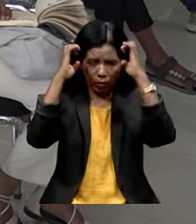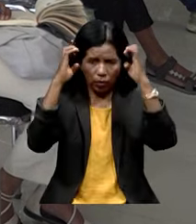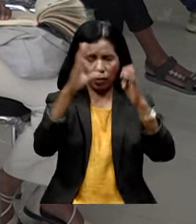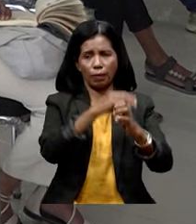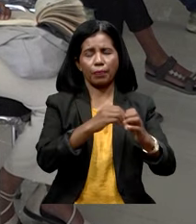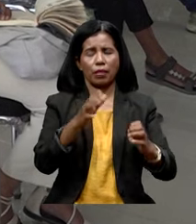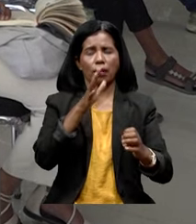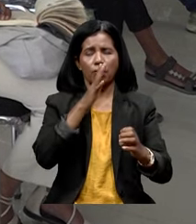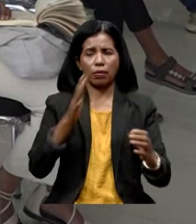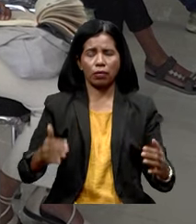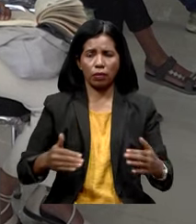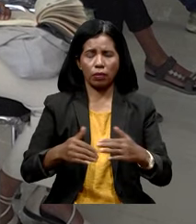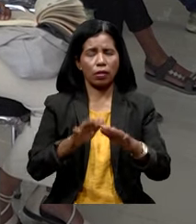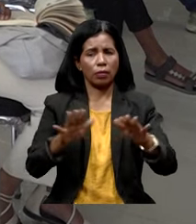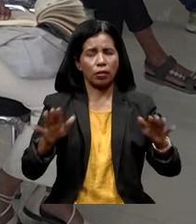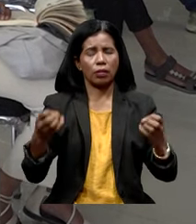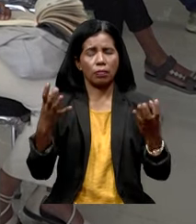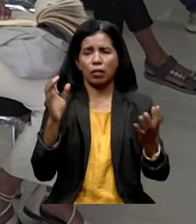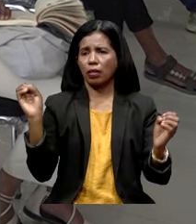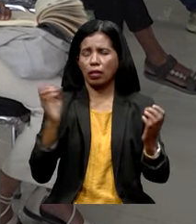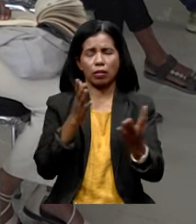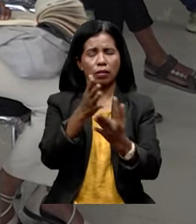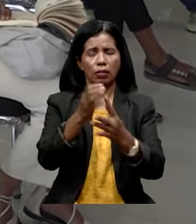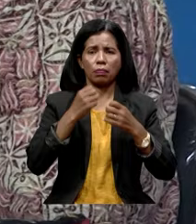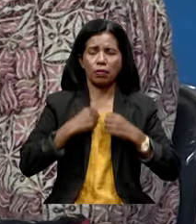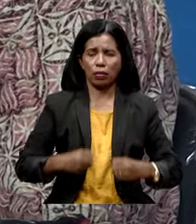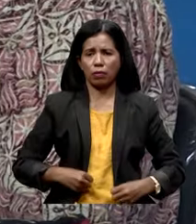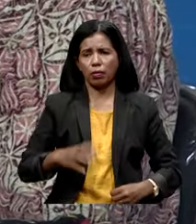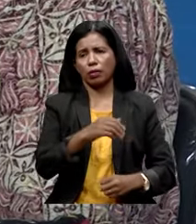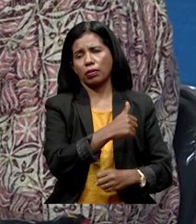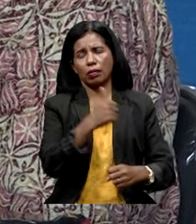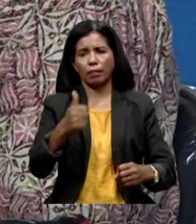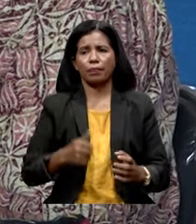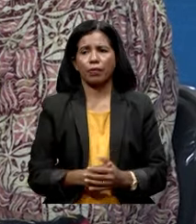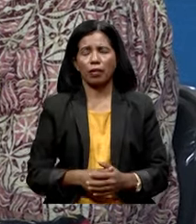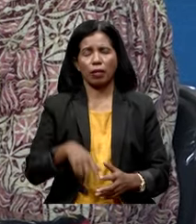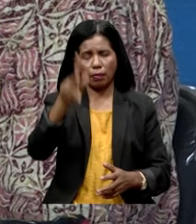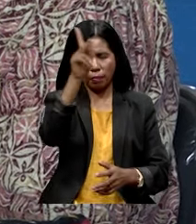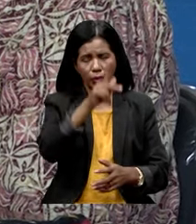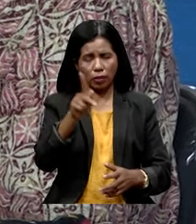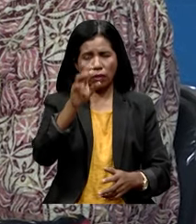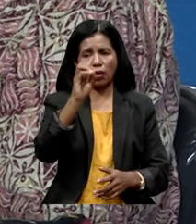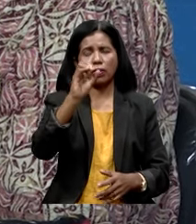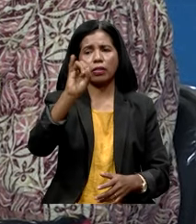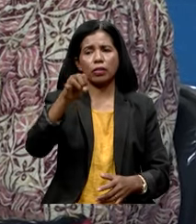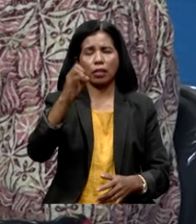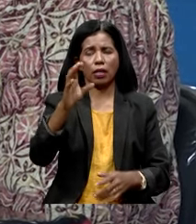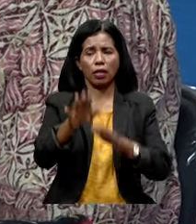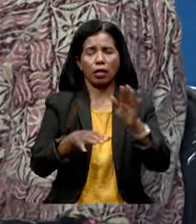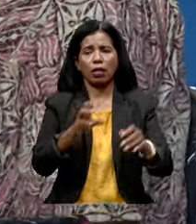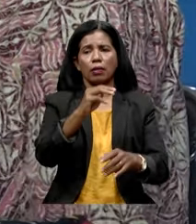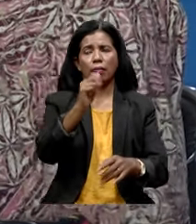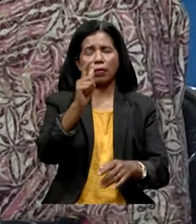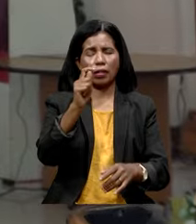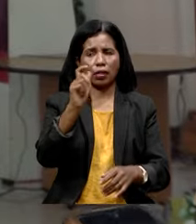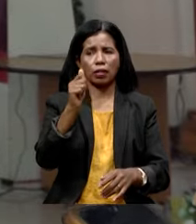nani sin rua no la barik barak mak la acesso ba saúde no se luktan. No Nemos pesquisador ONZ Lahamutuk, Marta da